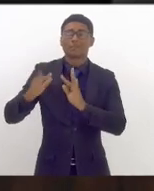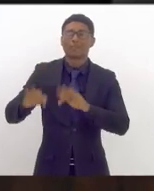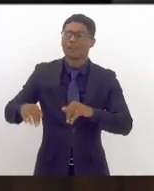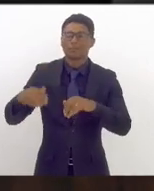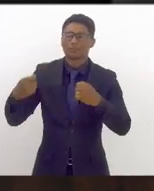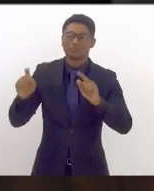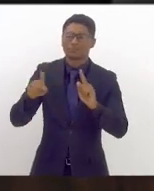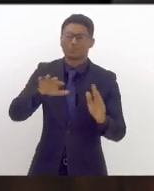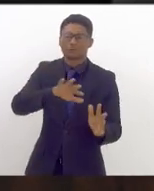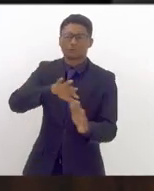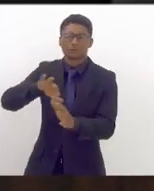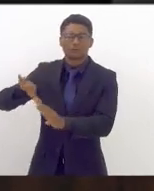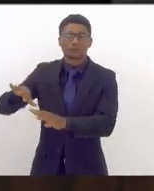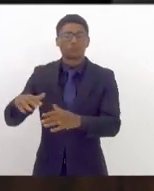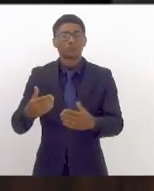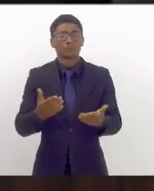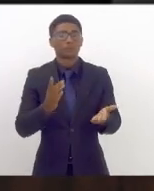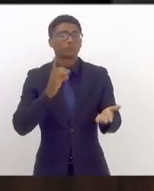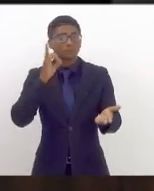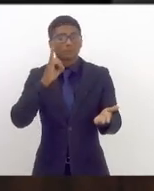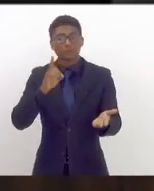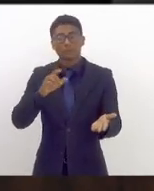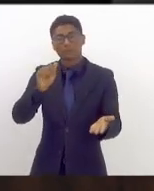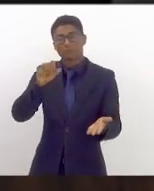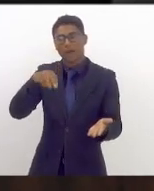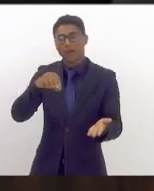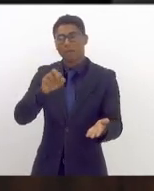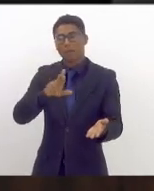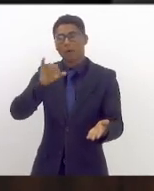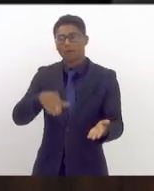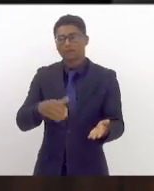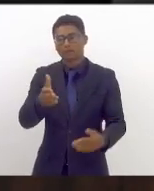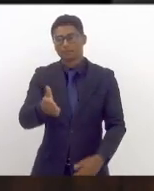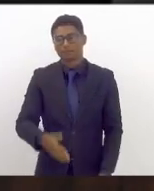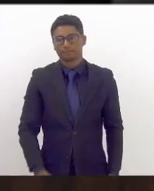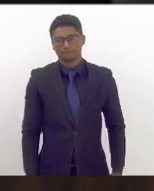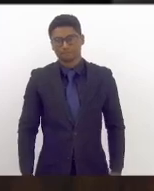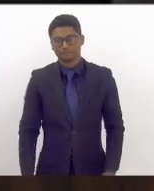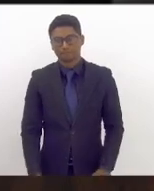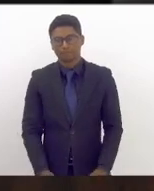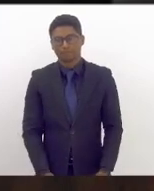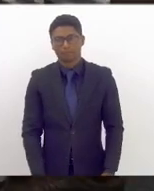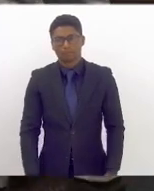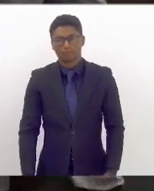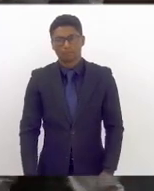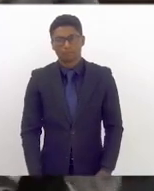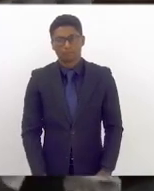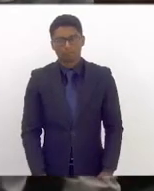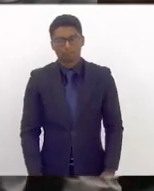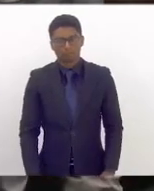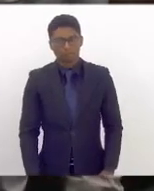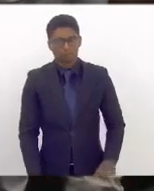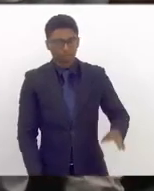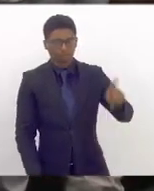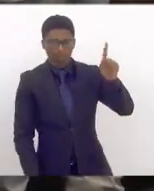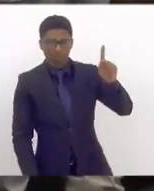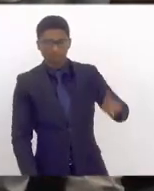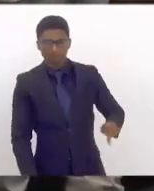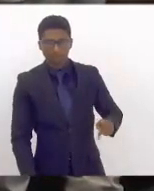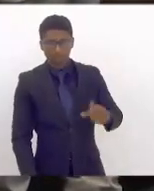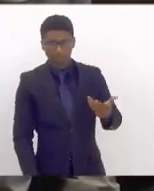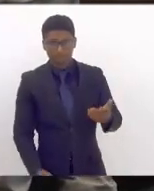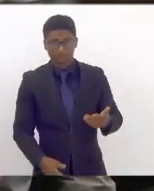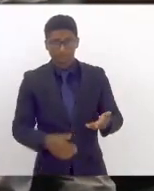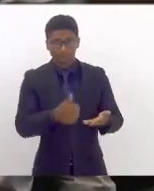Deputado Deputado Rodrigo Amorim presidente só deixar claro aqui que segunda